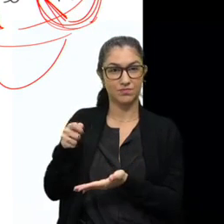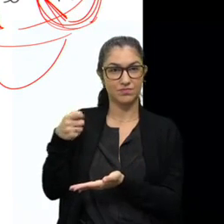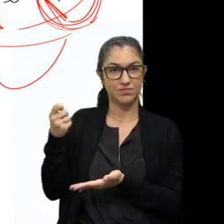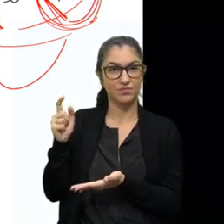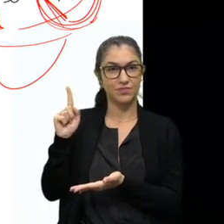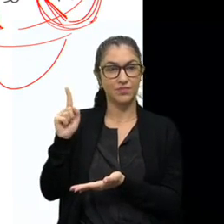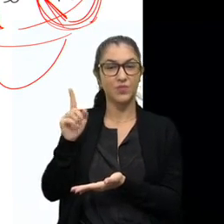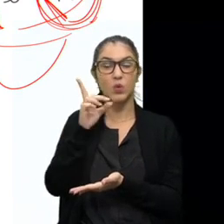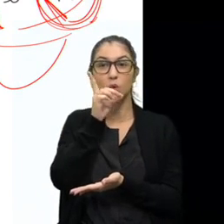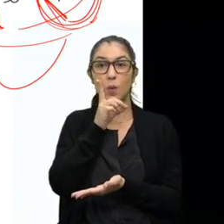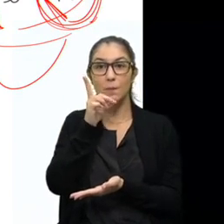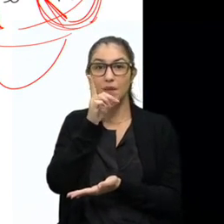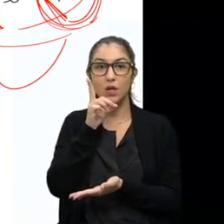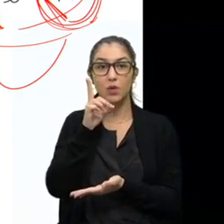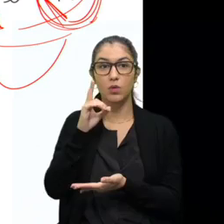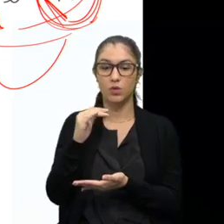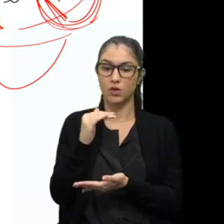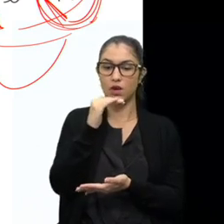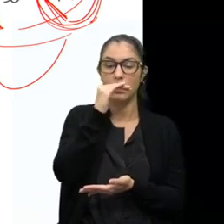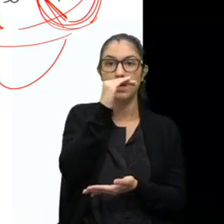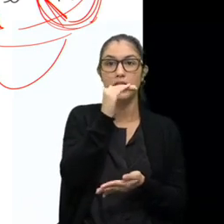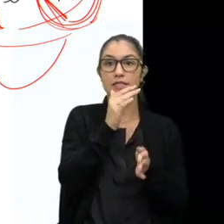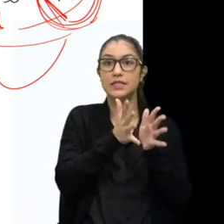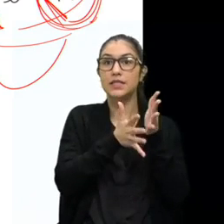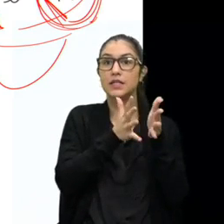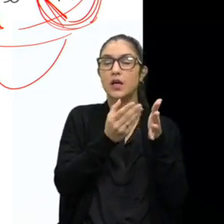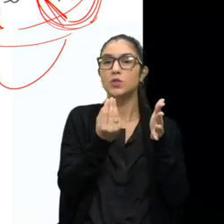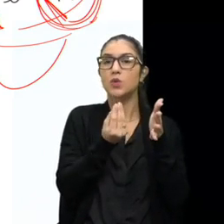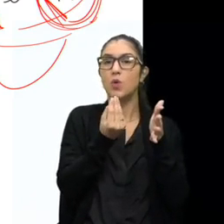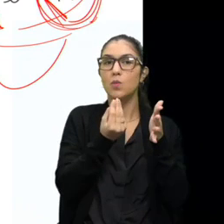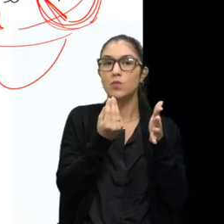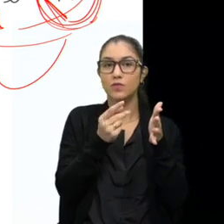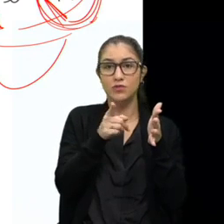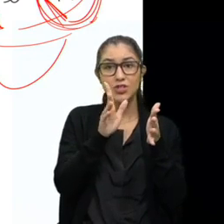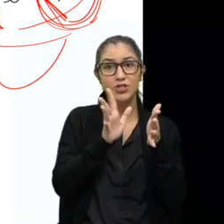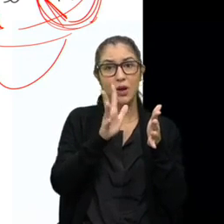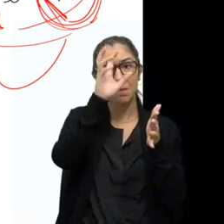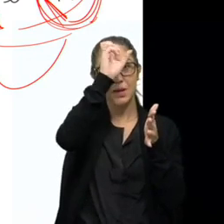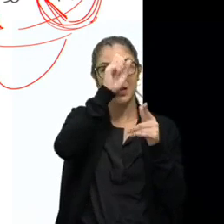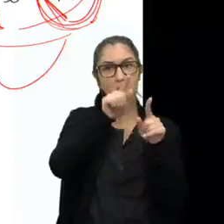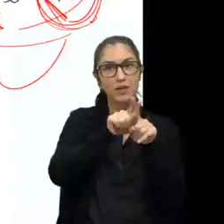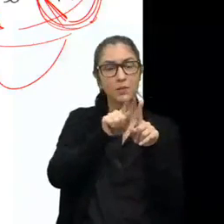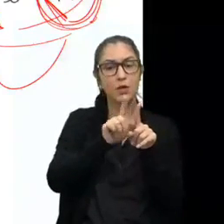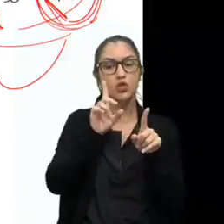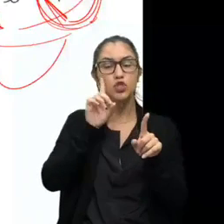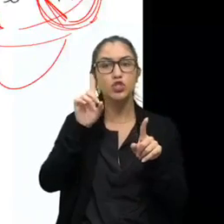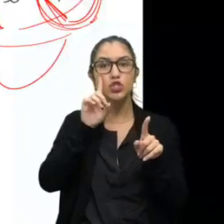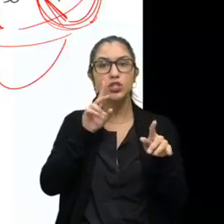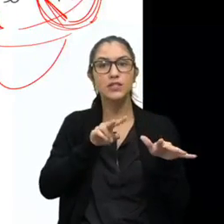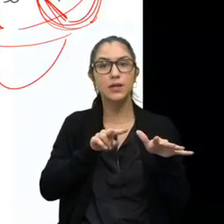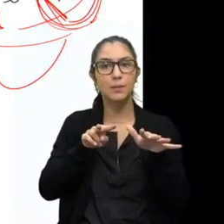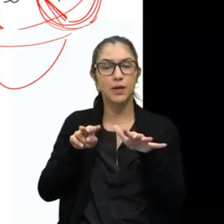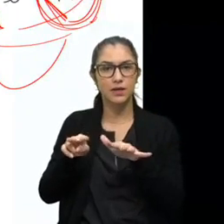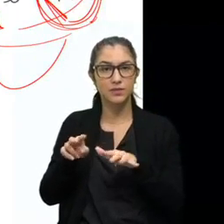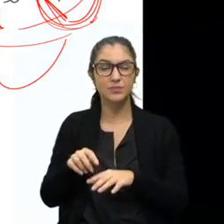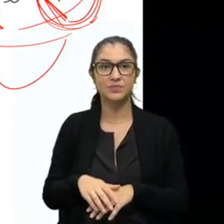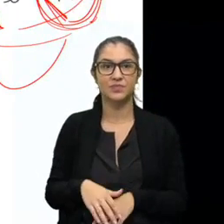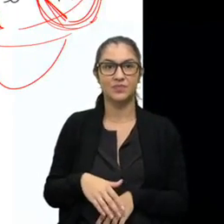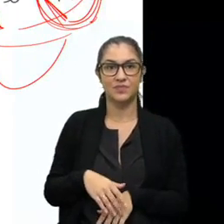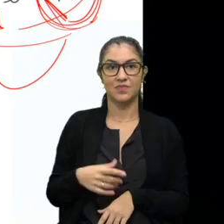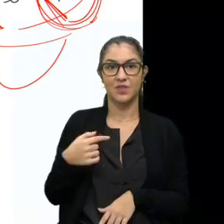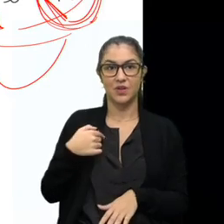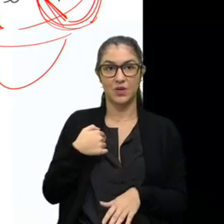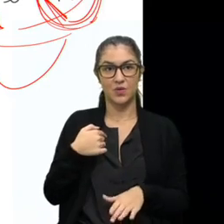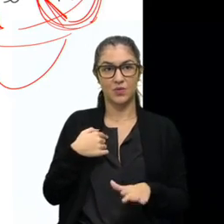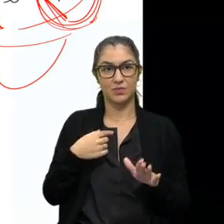representa domingo, mas olha a sinalização do domingo. Vocês já aprenderam também os dias da semana. Então, quando eu